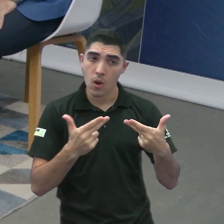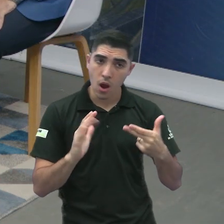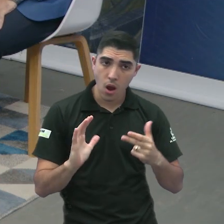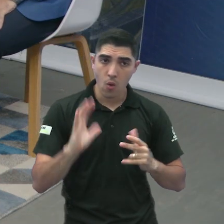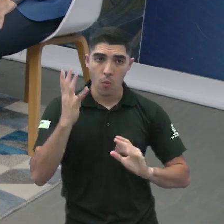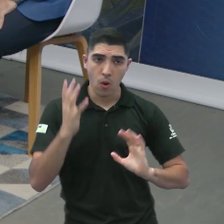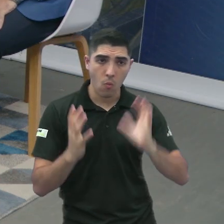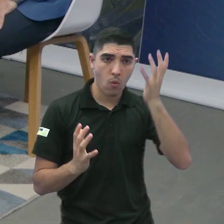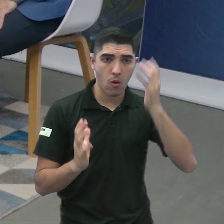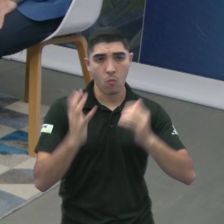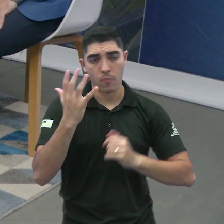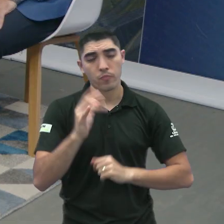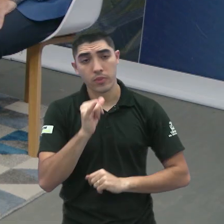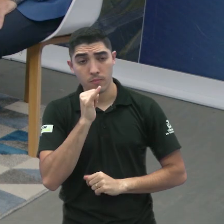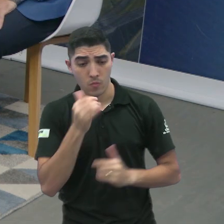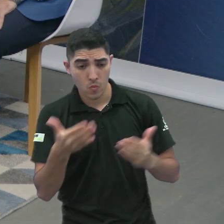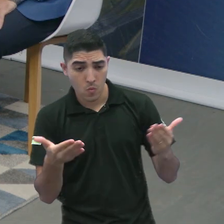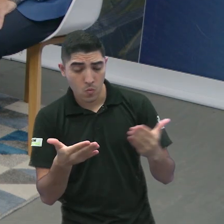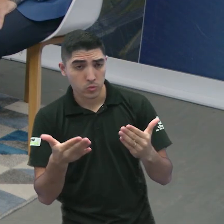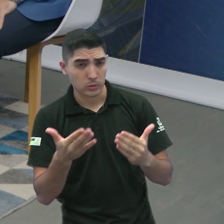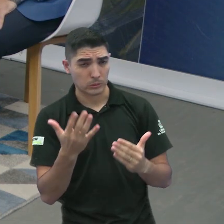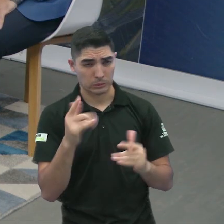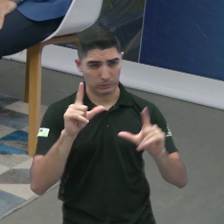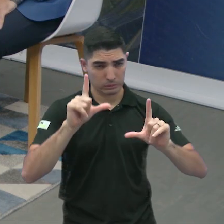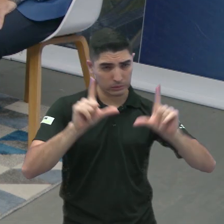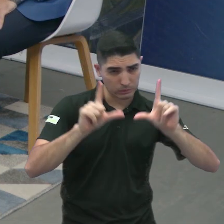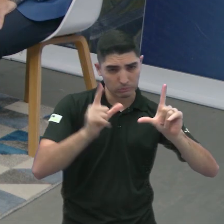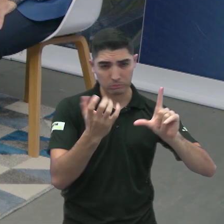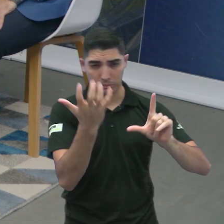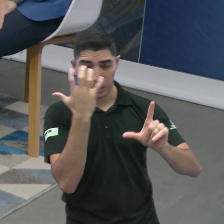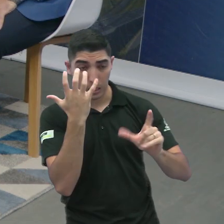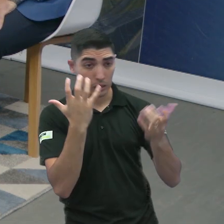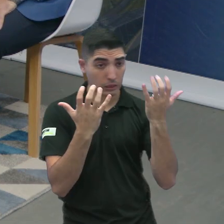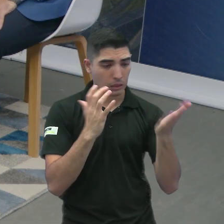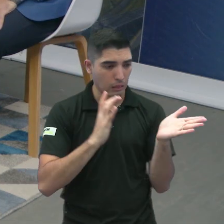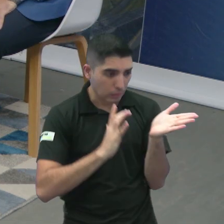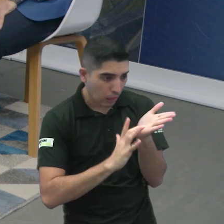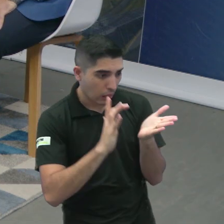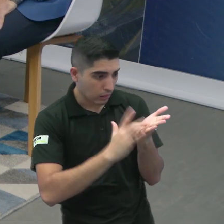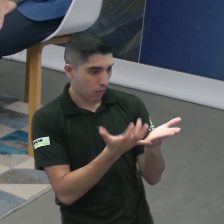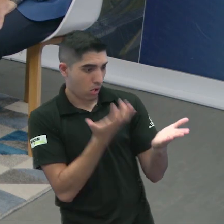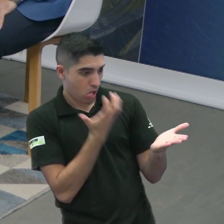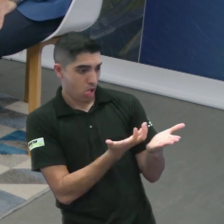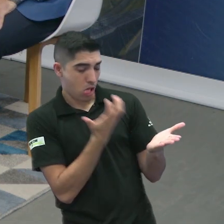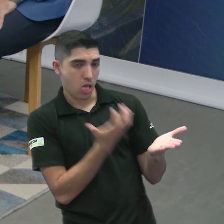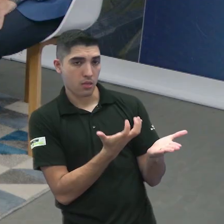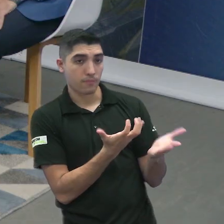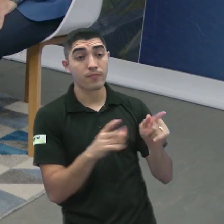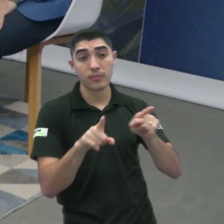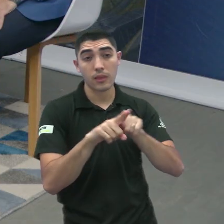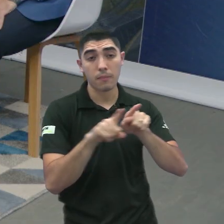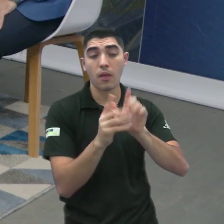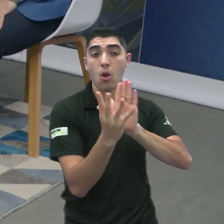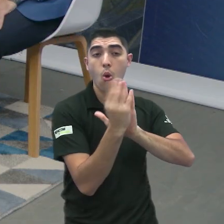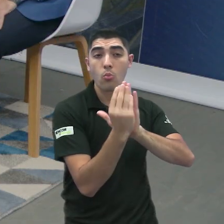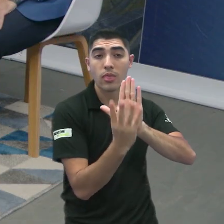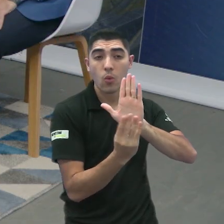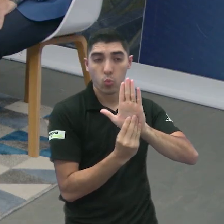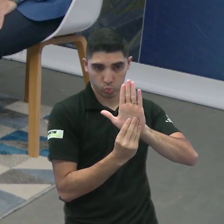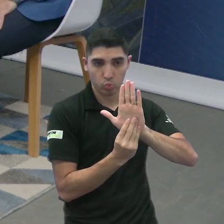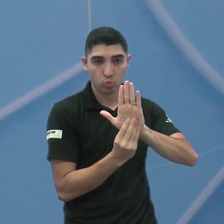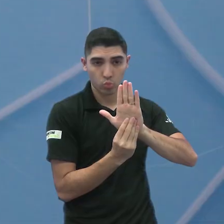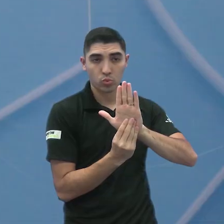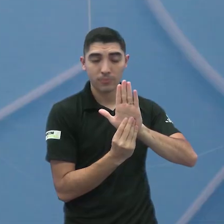que a realidade que a gente vive, a hiperexposição a telas e hiperestimulação, o conteúdo